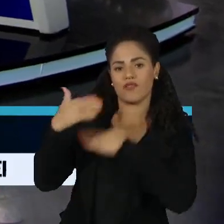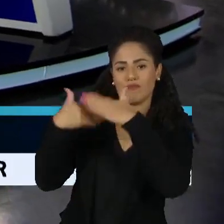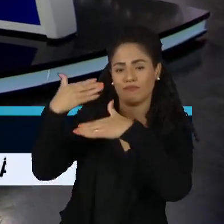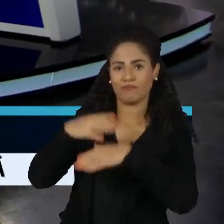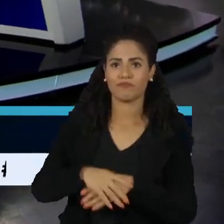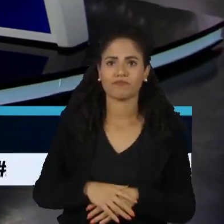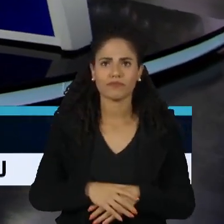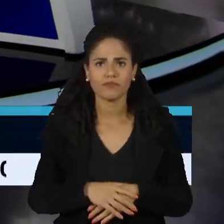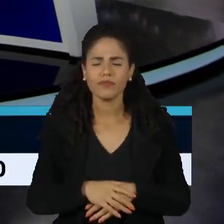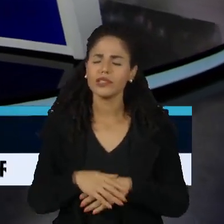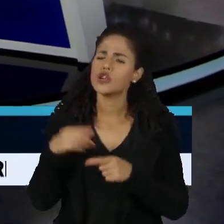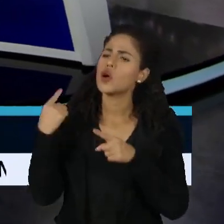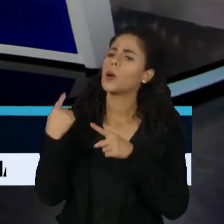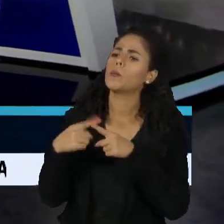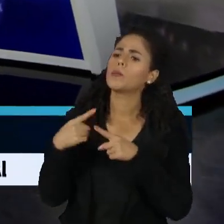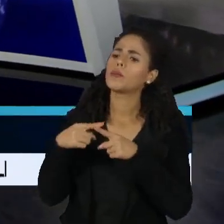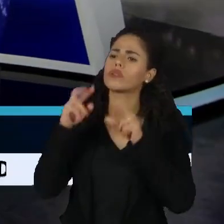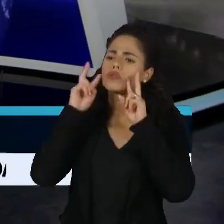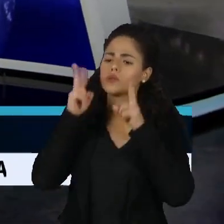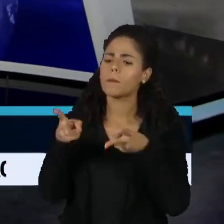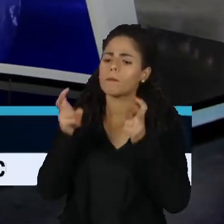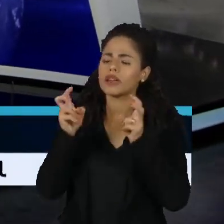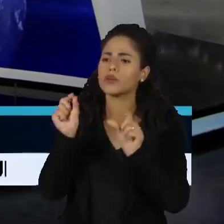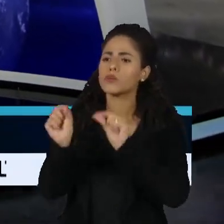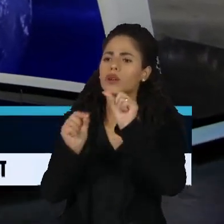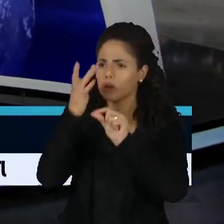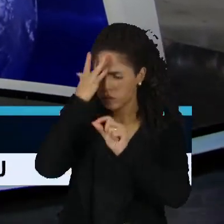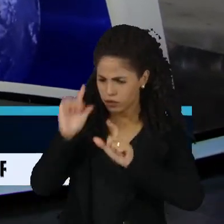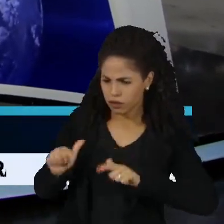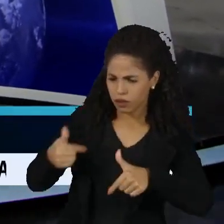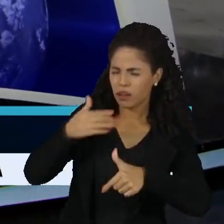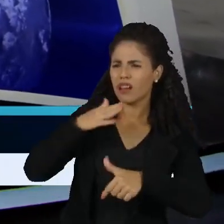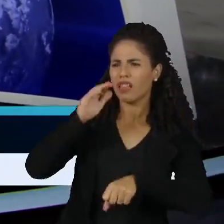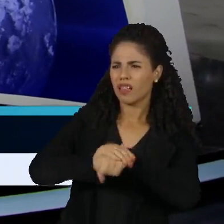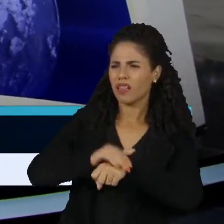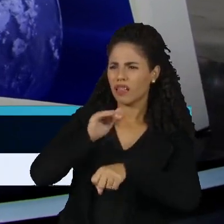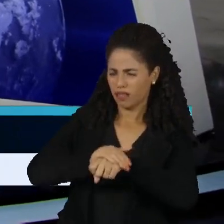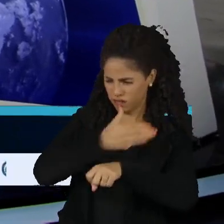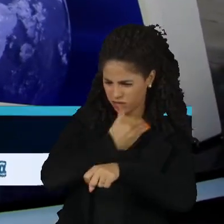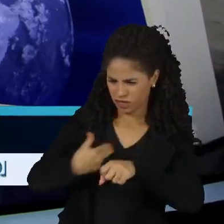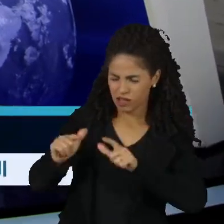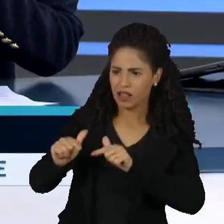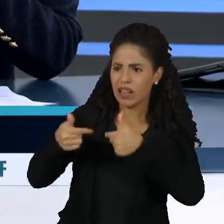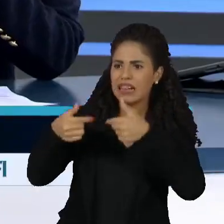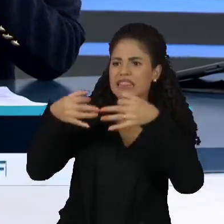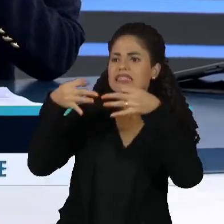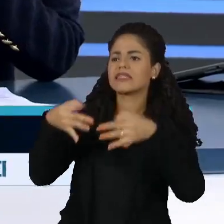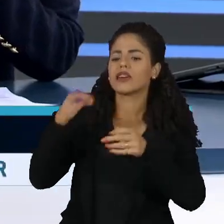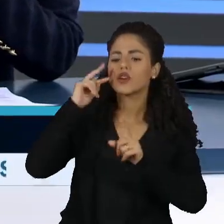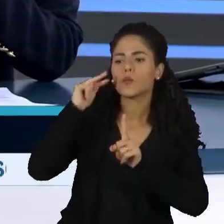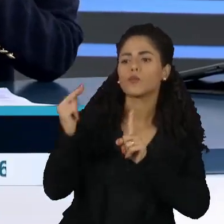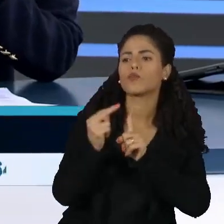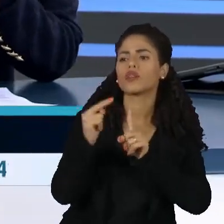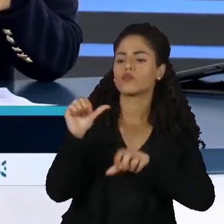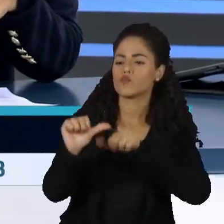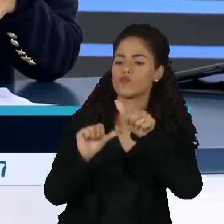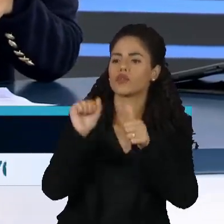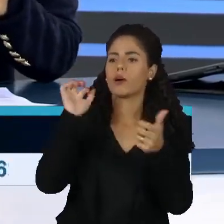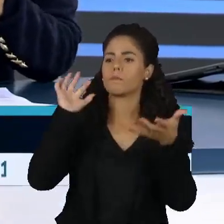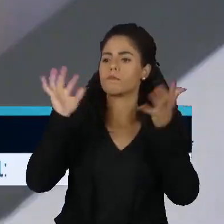Faço, porque nós não vemos formuladores de políticas públicas olharem o desenvolvimento pela ótica da mudança